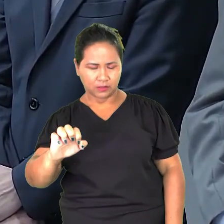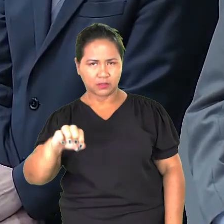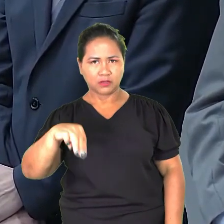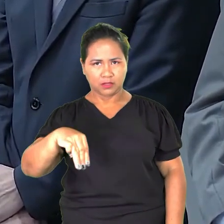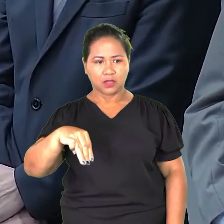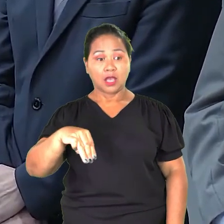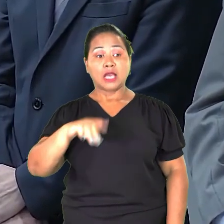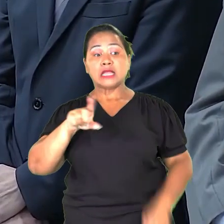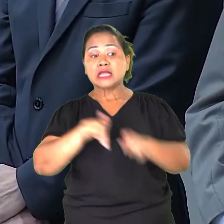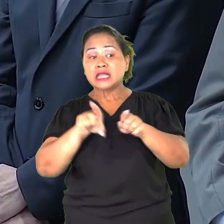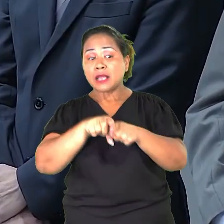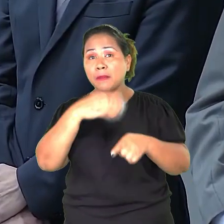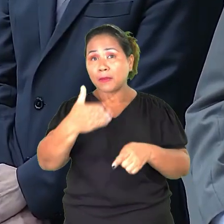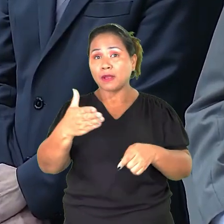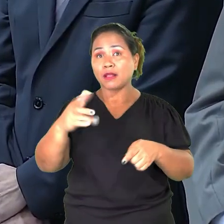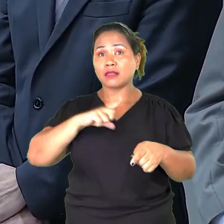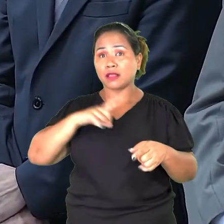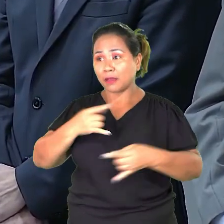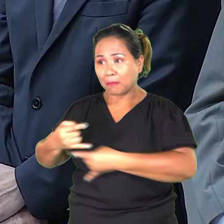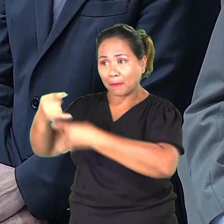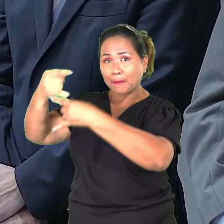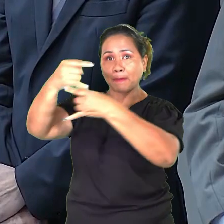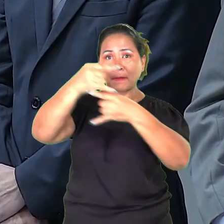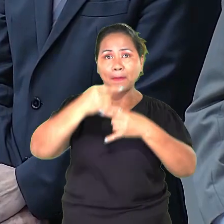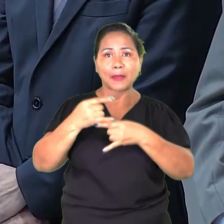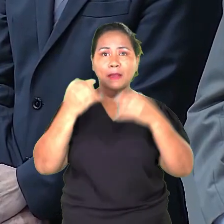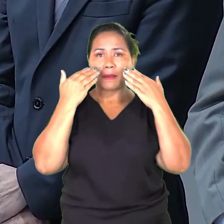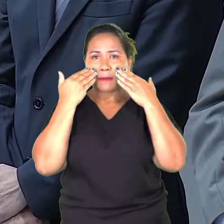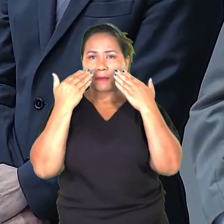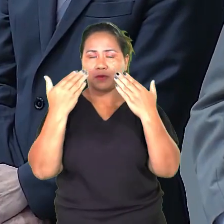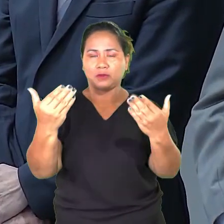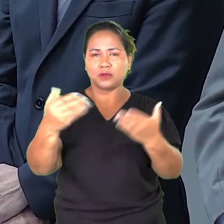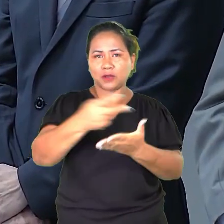exposição Paulo Bonfim, o Poeta das Duas Cortes.